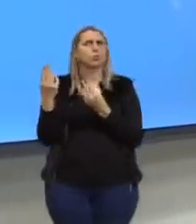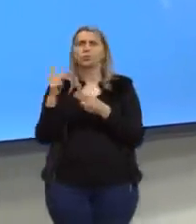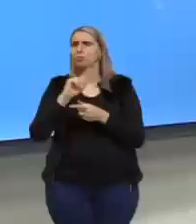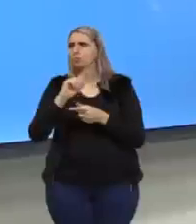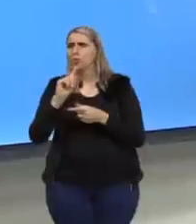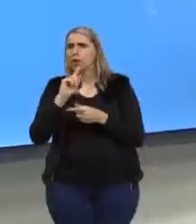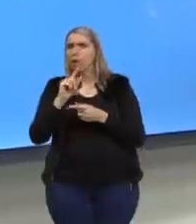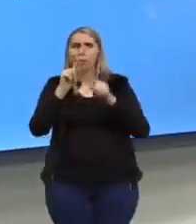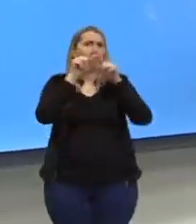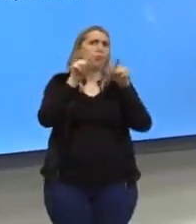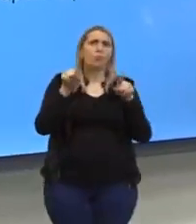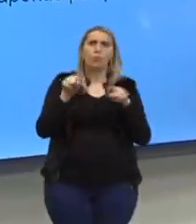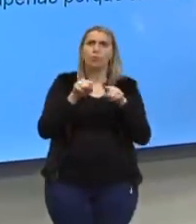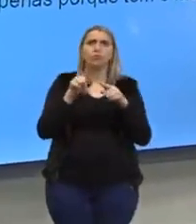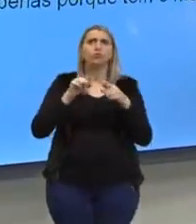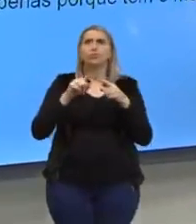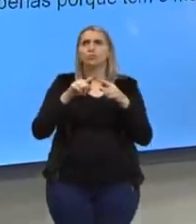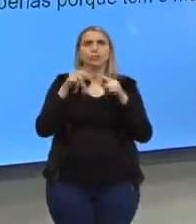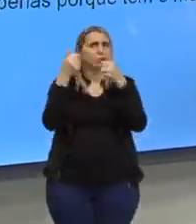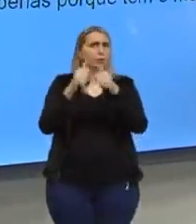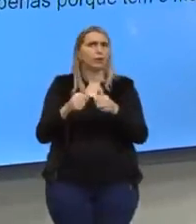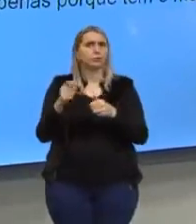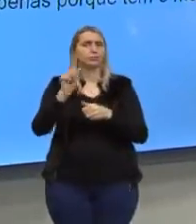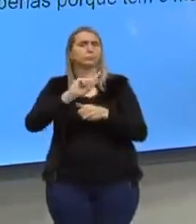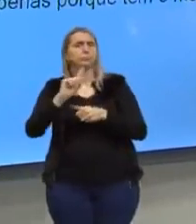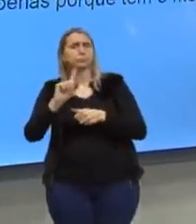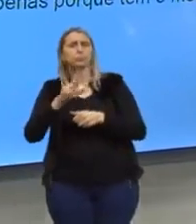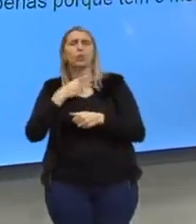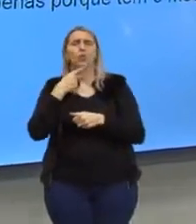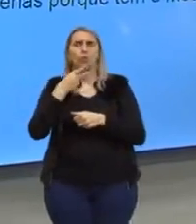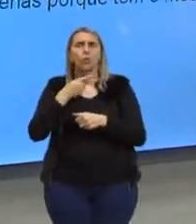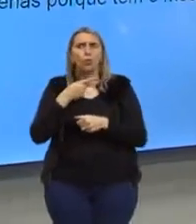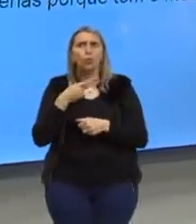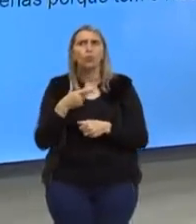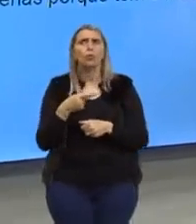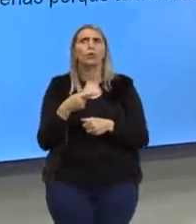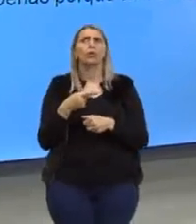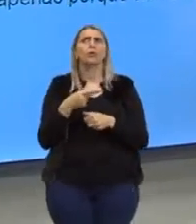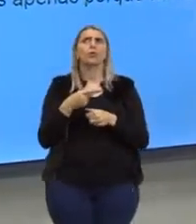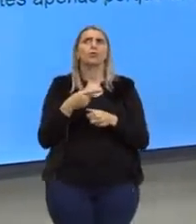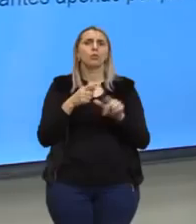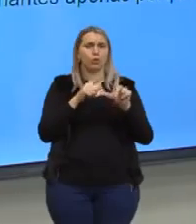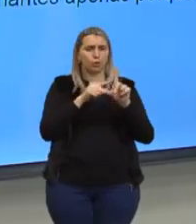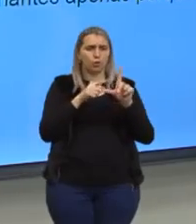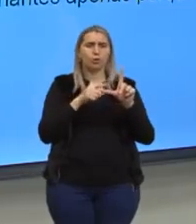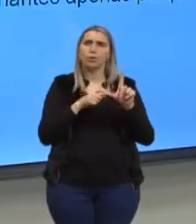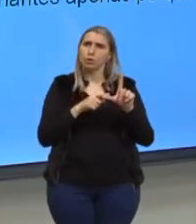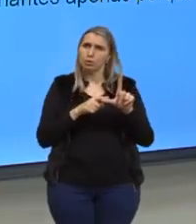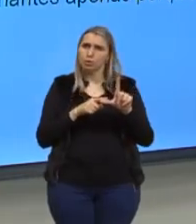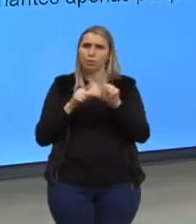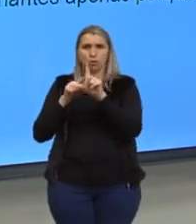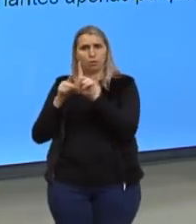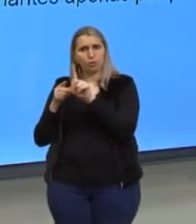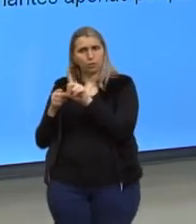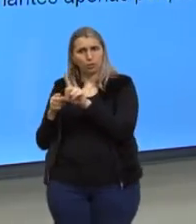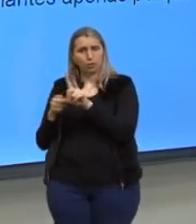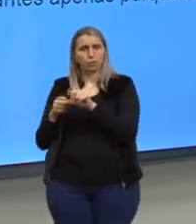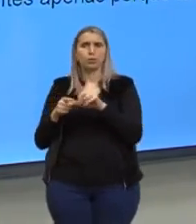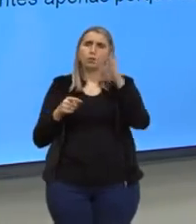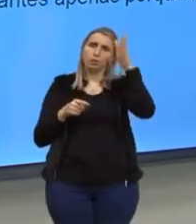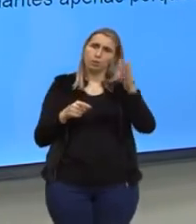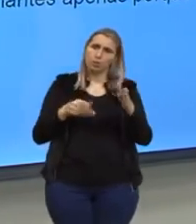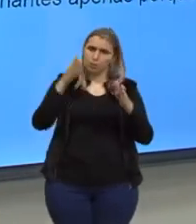momento a gente falou em formato de figura. O que, que nós falamos? Nós falamos de ângulo, ângulo,